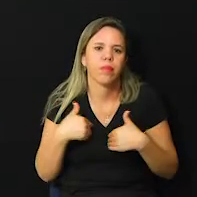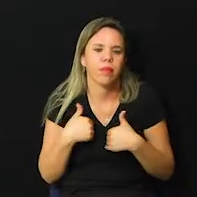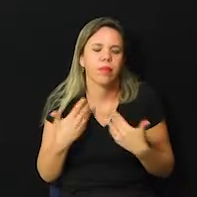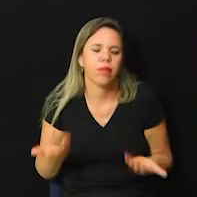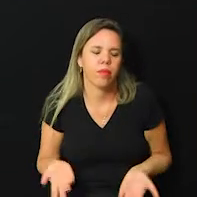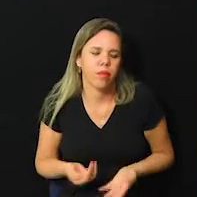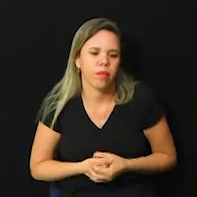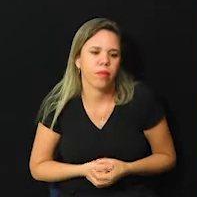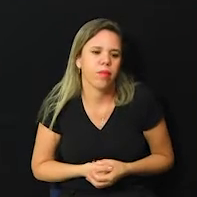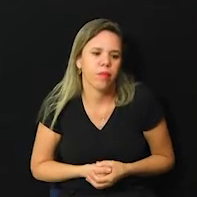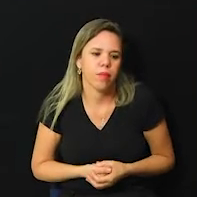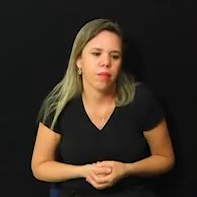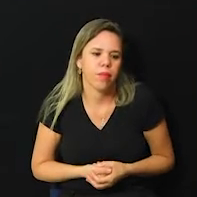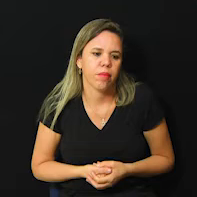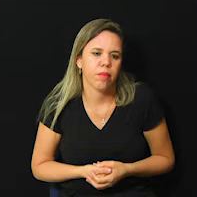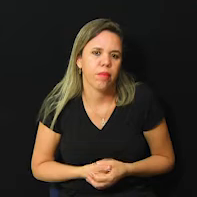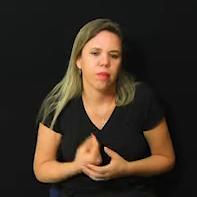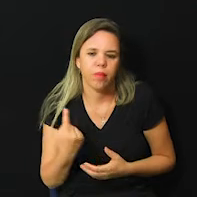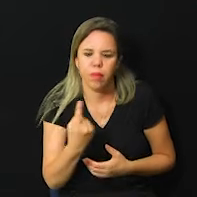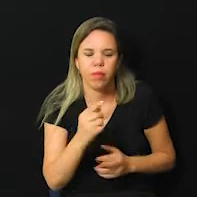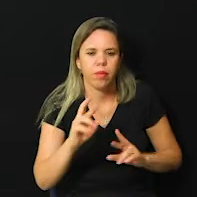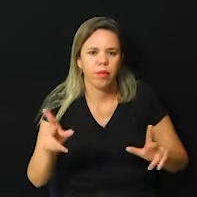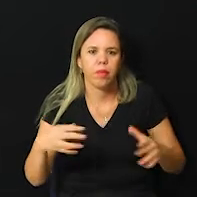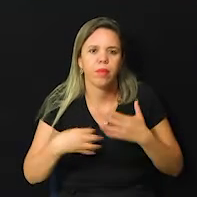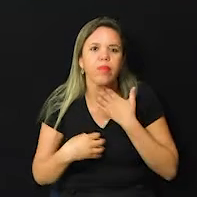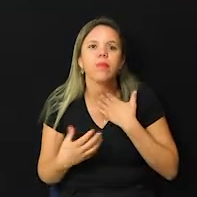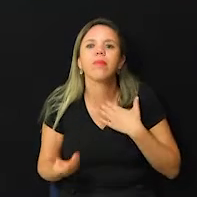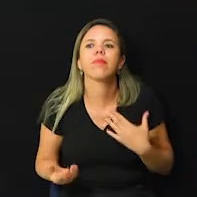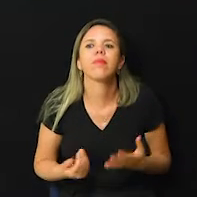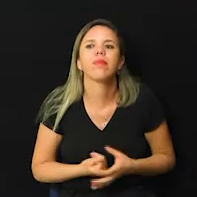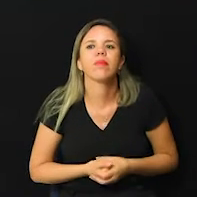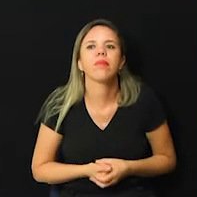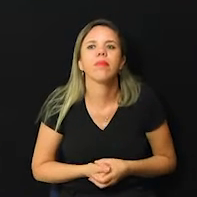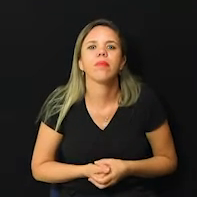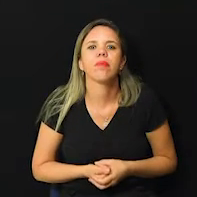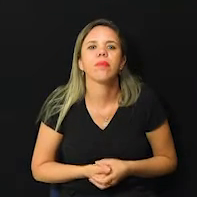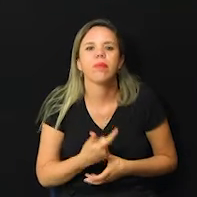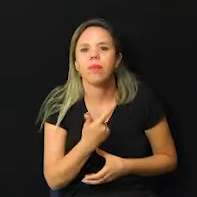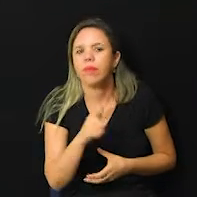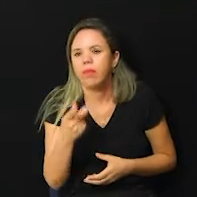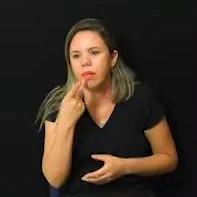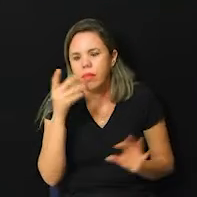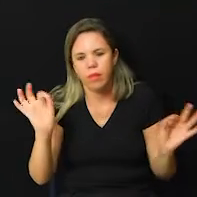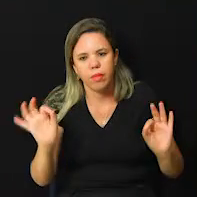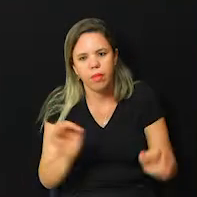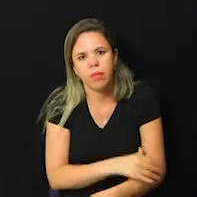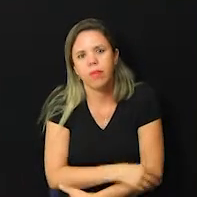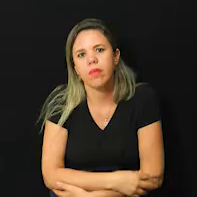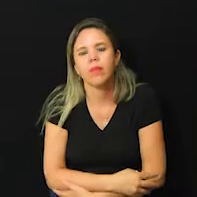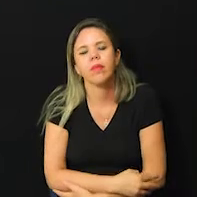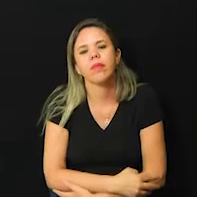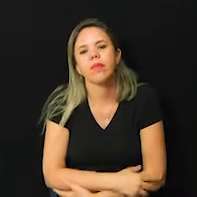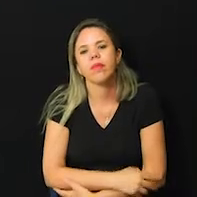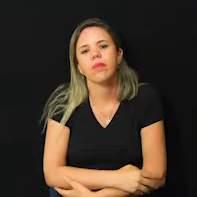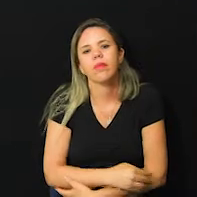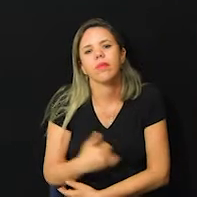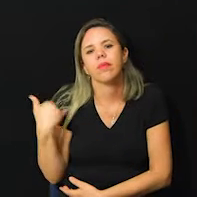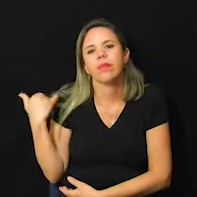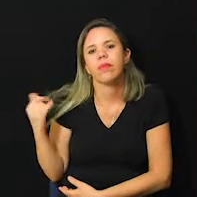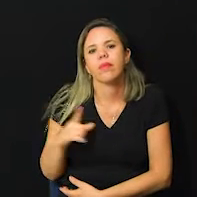exemplo e é cada um tem a sua particularidade né não tem muito que falar